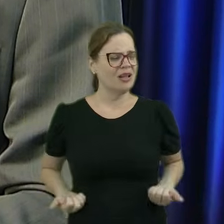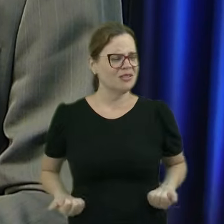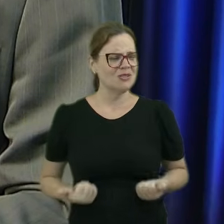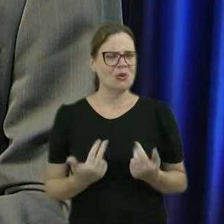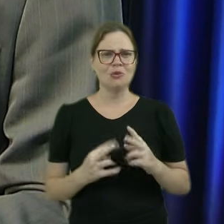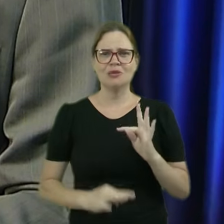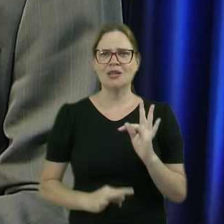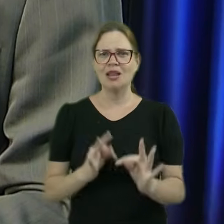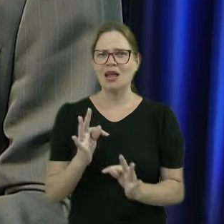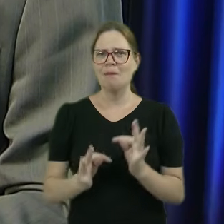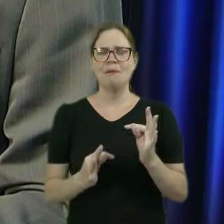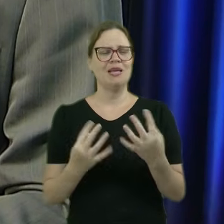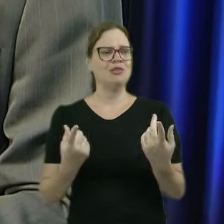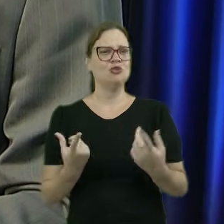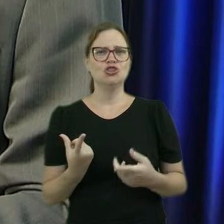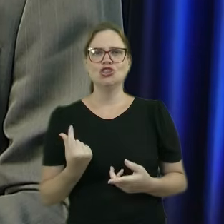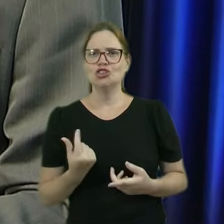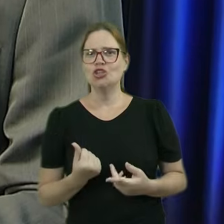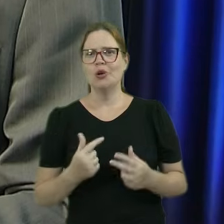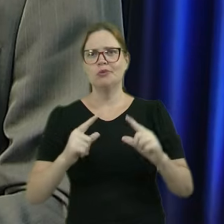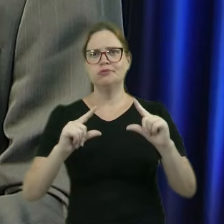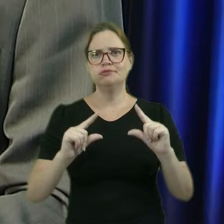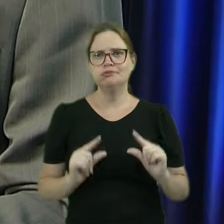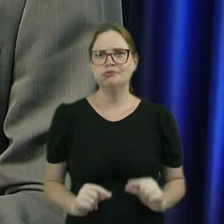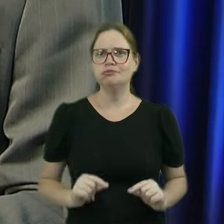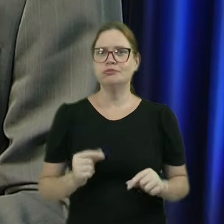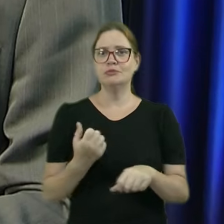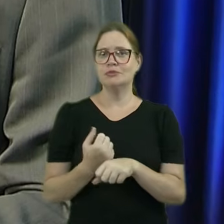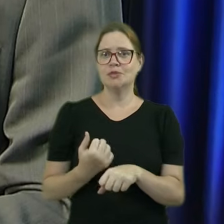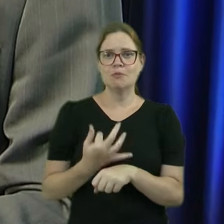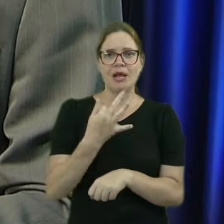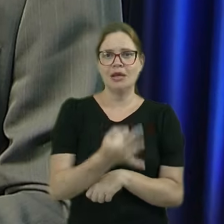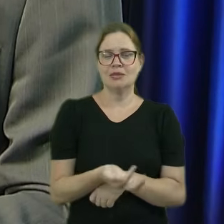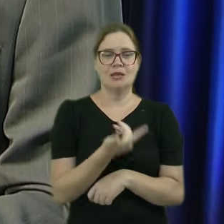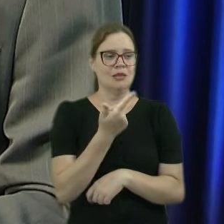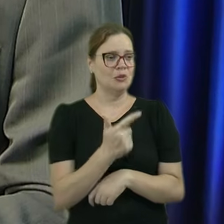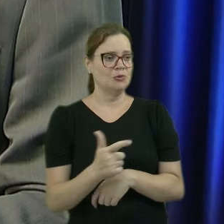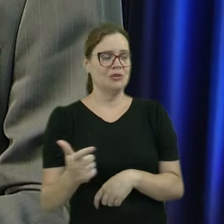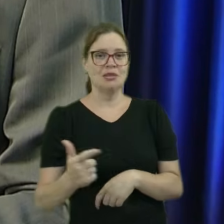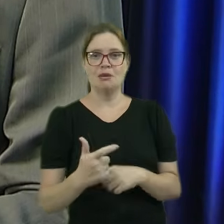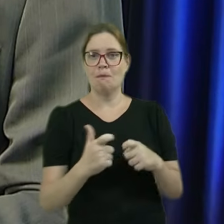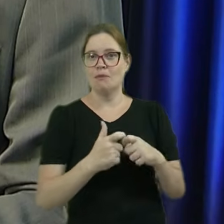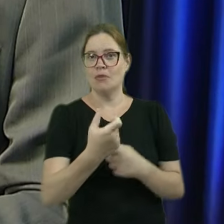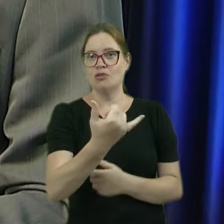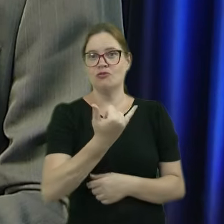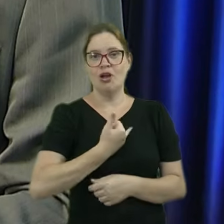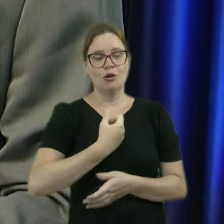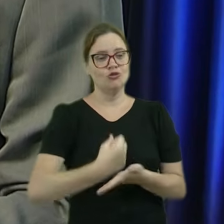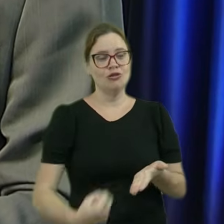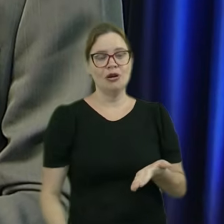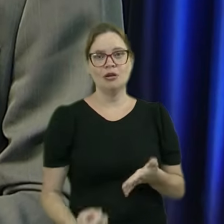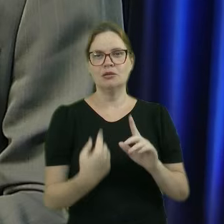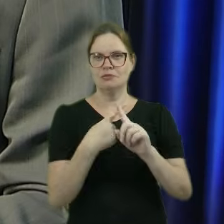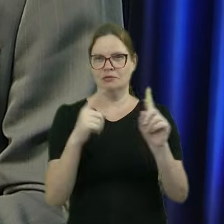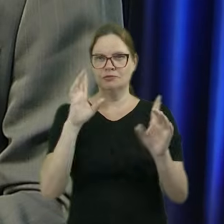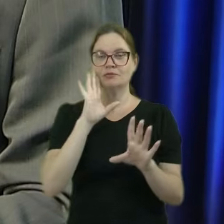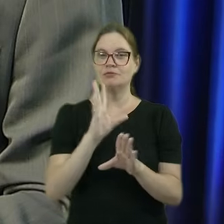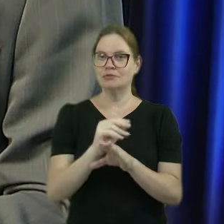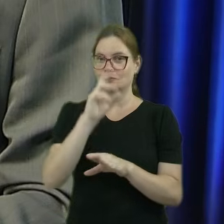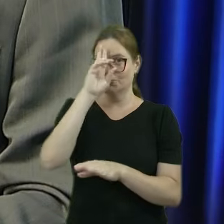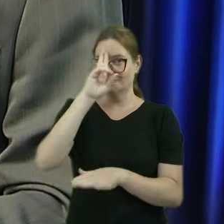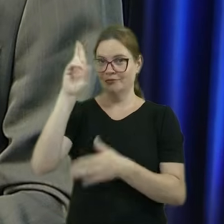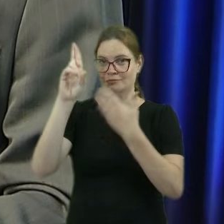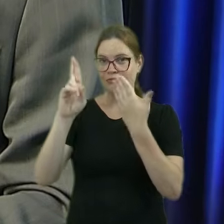recursos, perdeu a esperança com os recursos desta vida, mas você saiba que Jesus